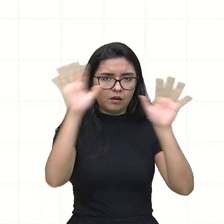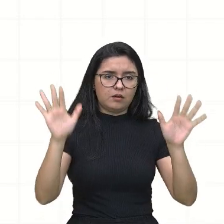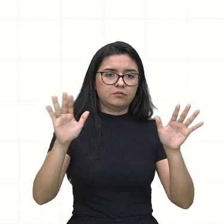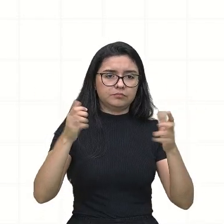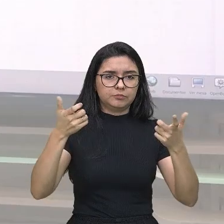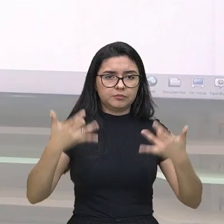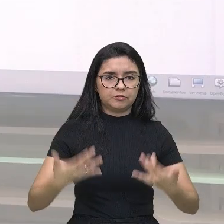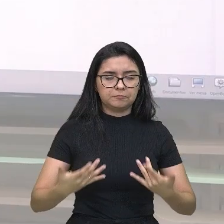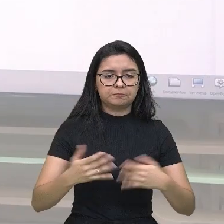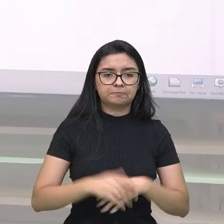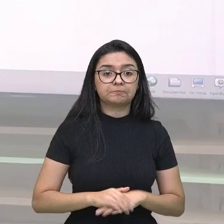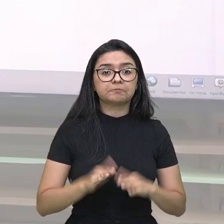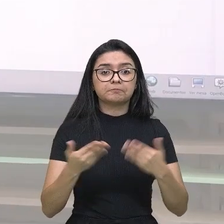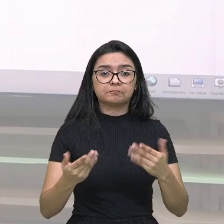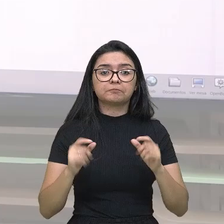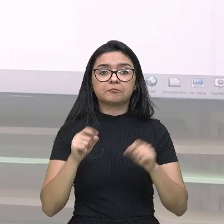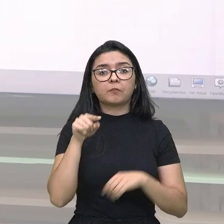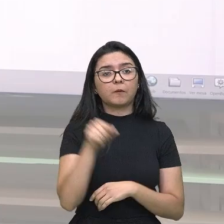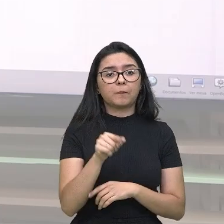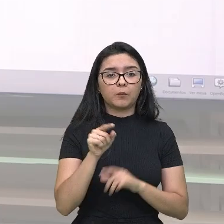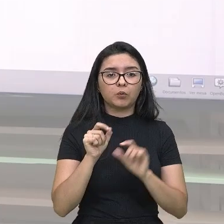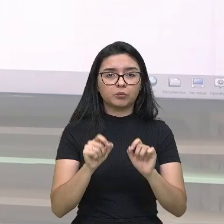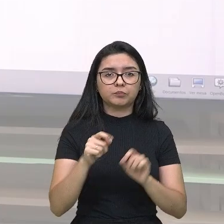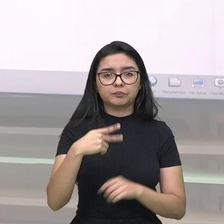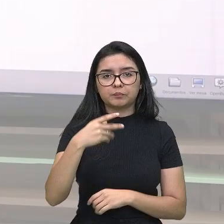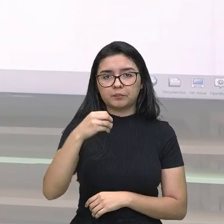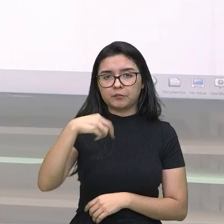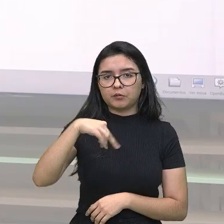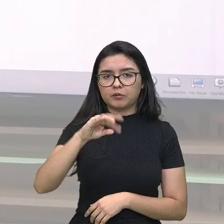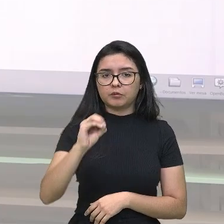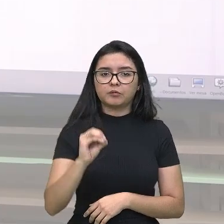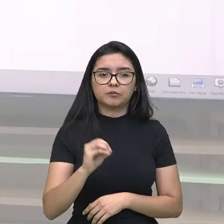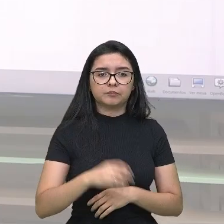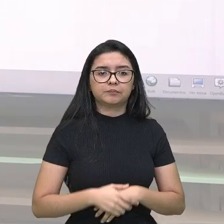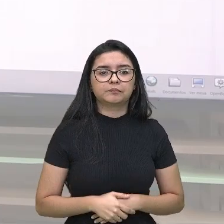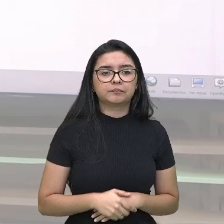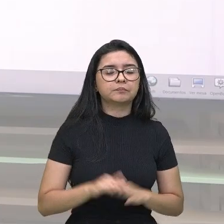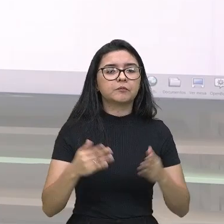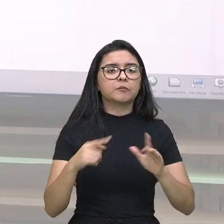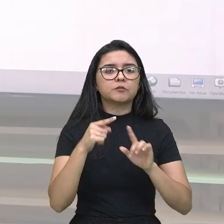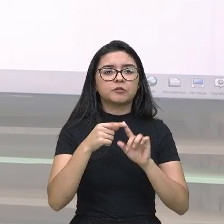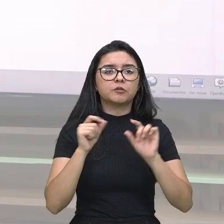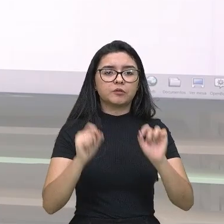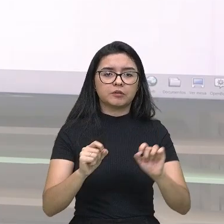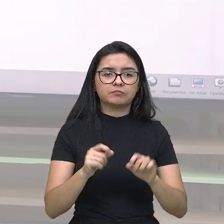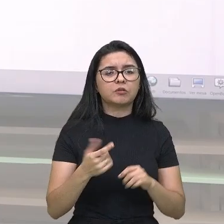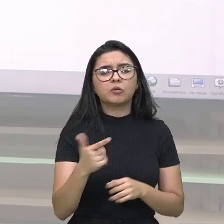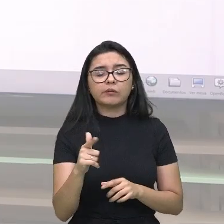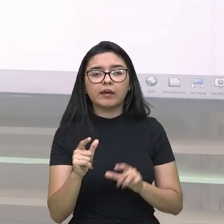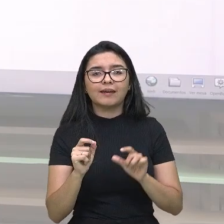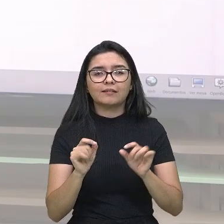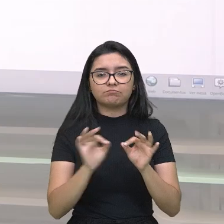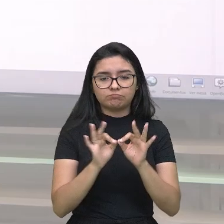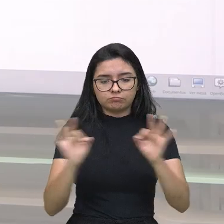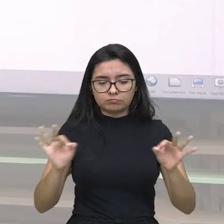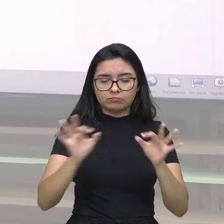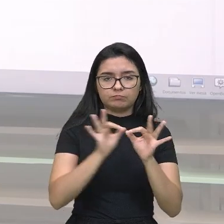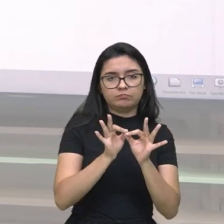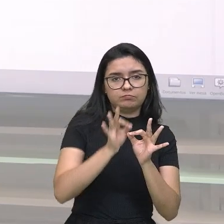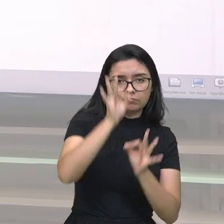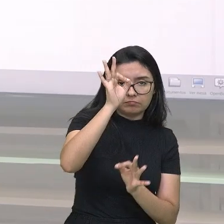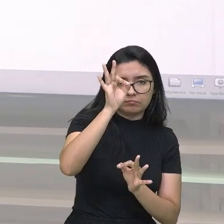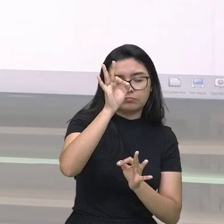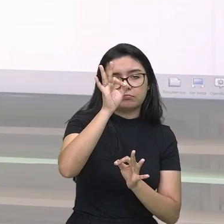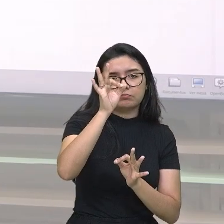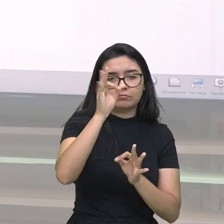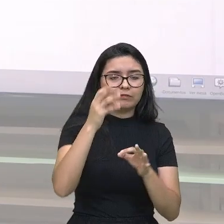ó. Um ponto, ele tem a ideia intuitiva de que não tem dimensão, que não tem, não dá